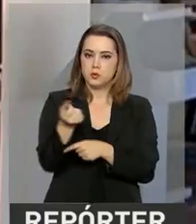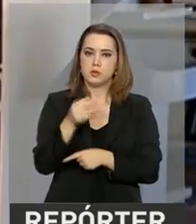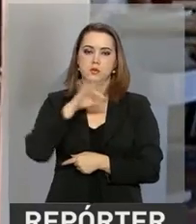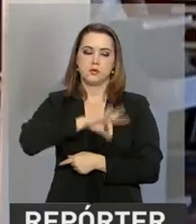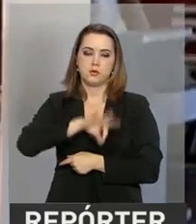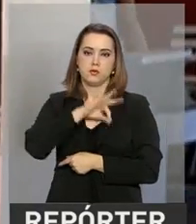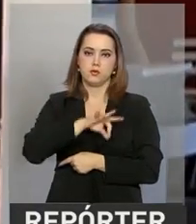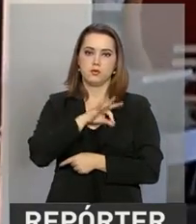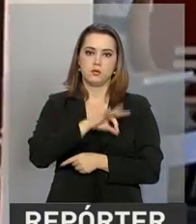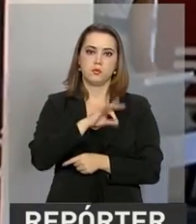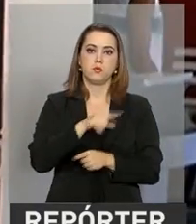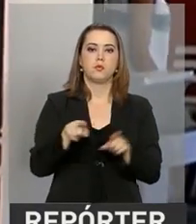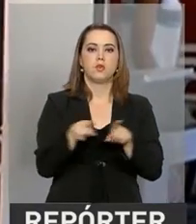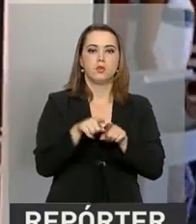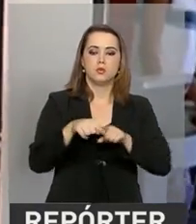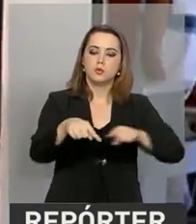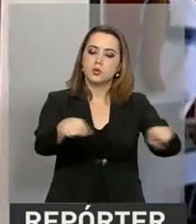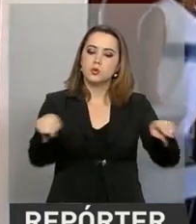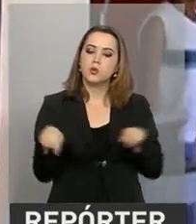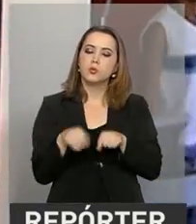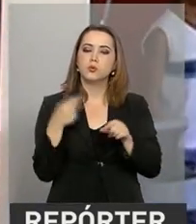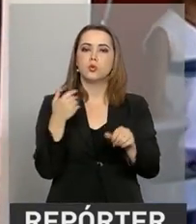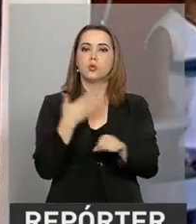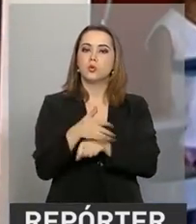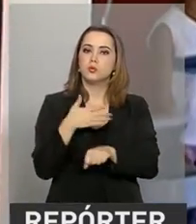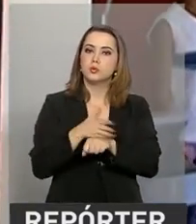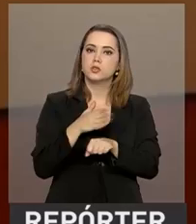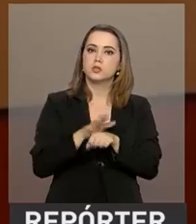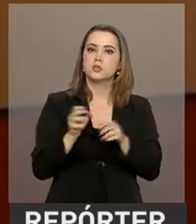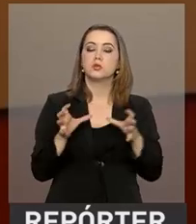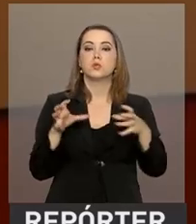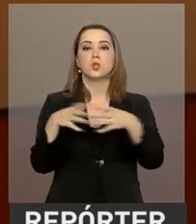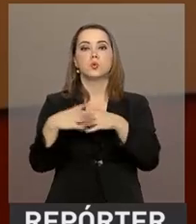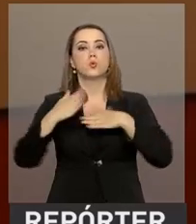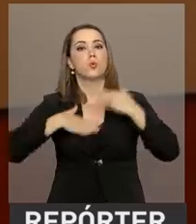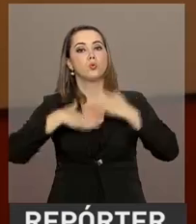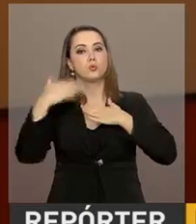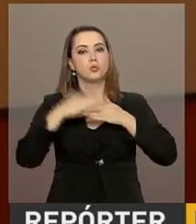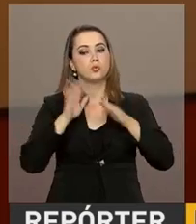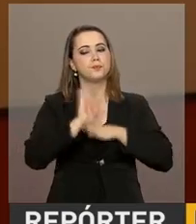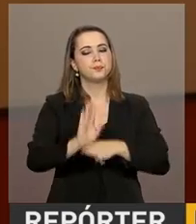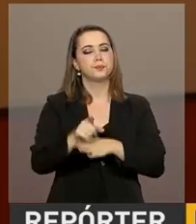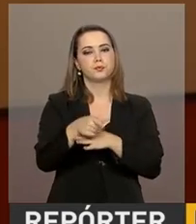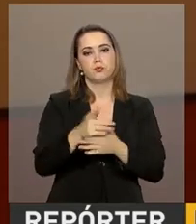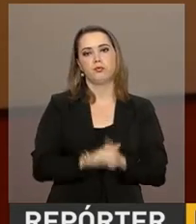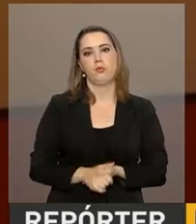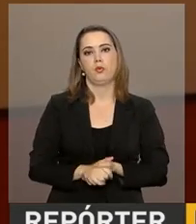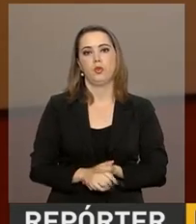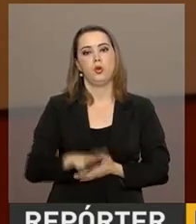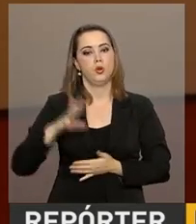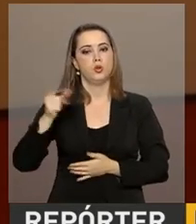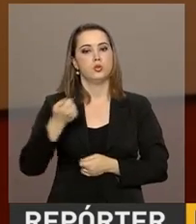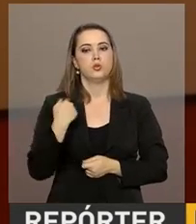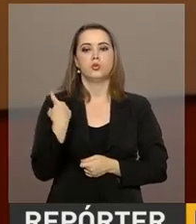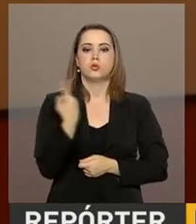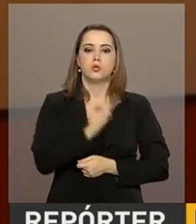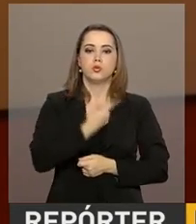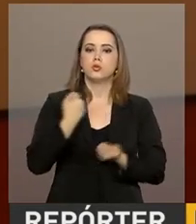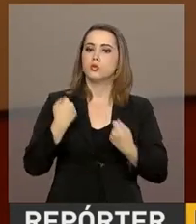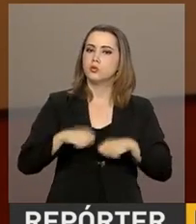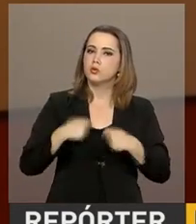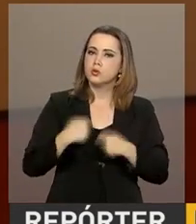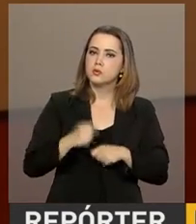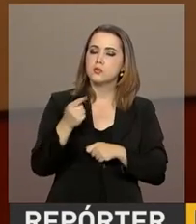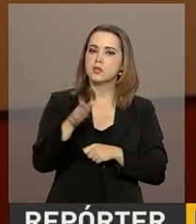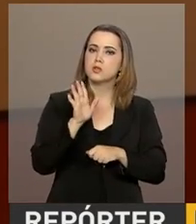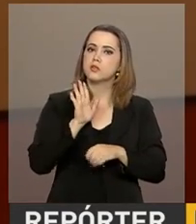locais para os treinamentos e acompanhamento de equipes técnicas. Tudo que a gente precisou agora de estrutura para treinamento aqui no Brasil,